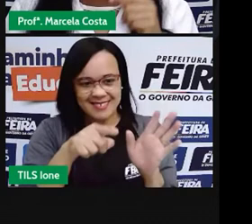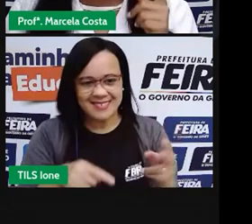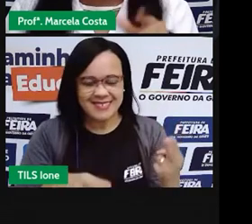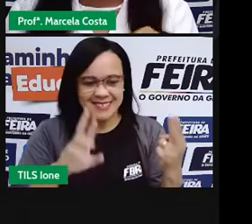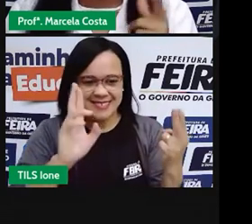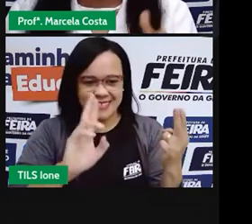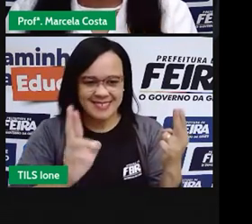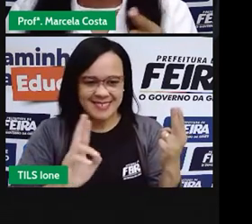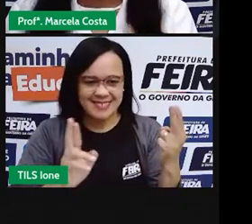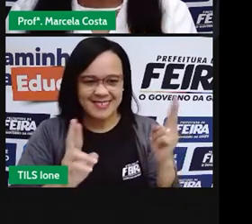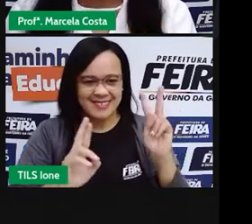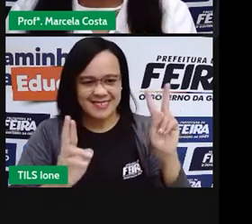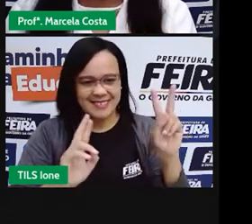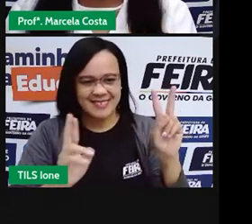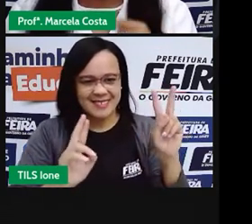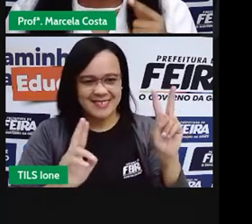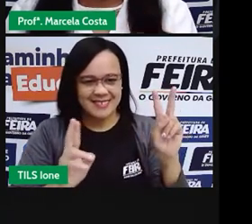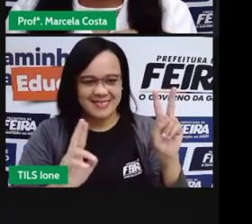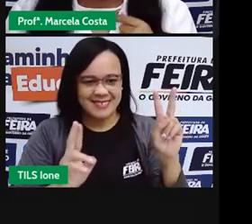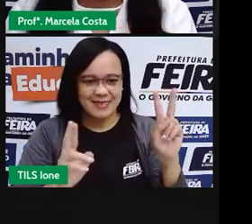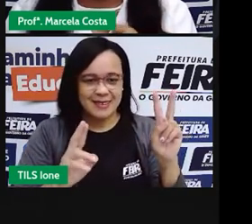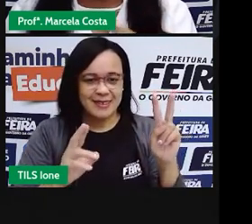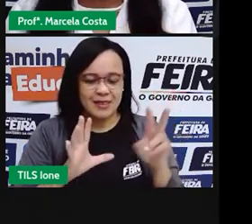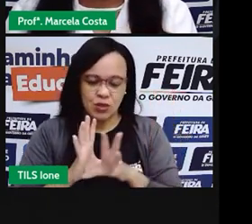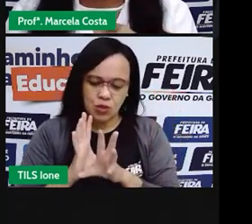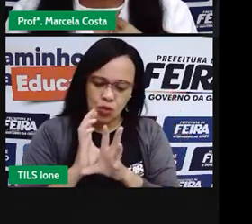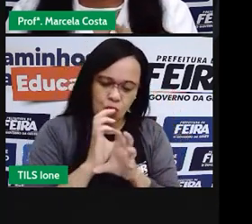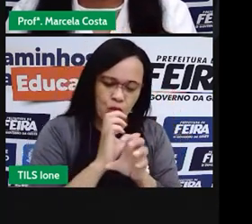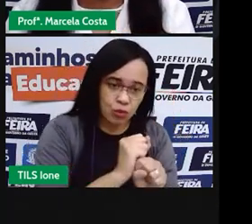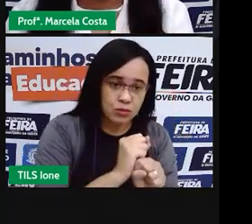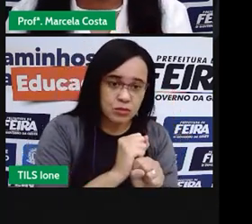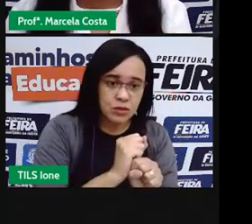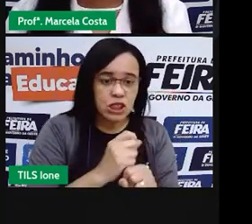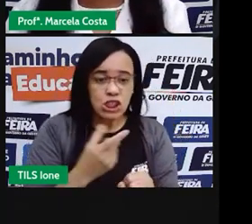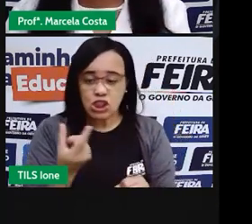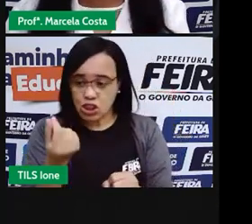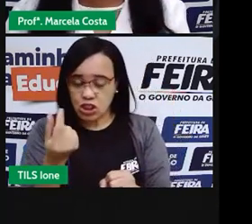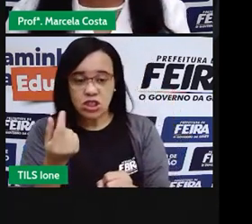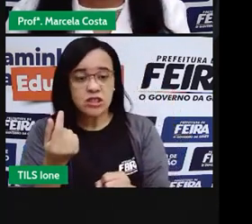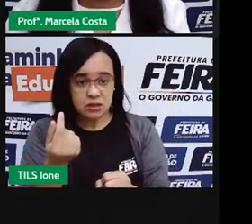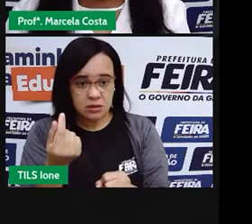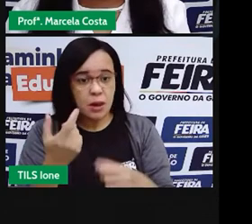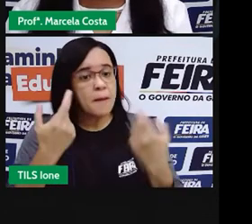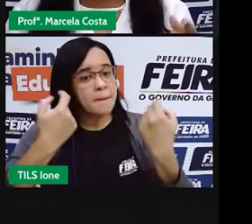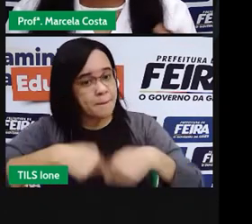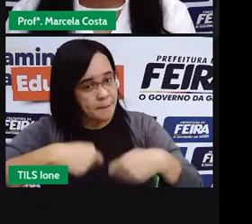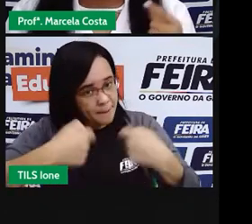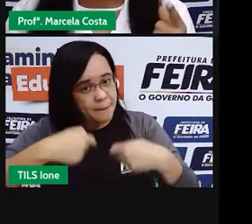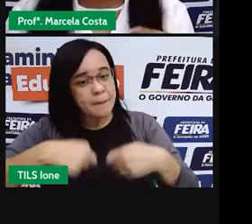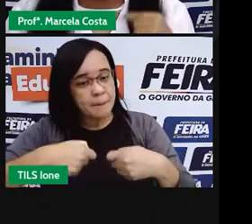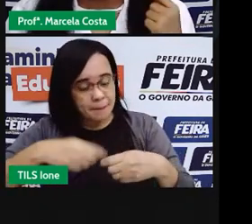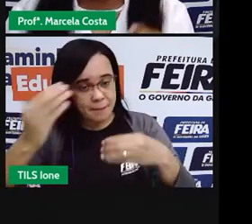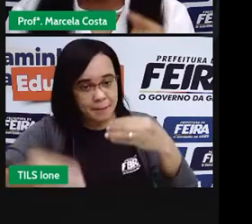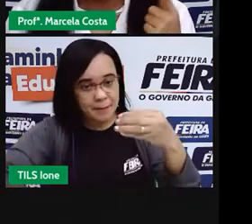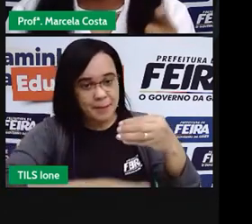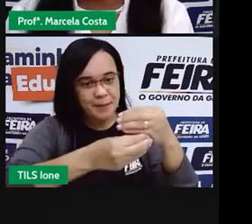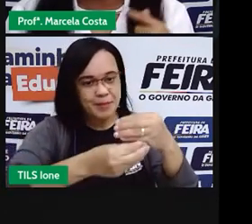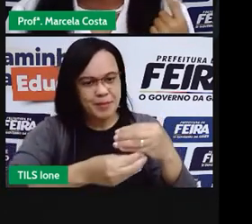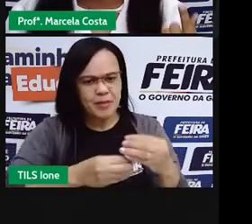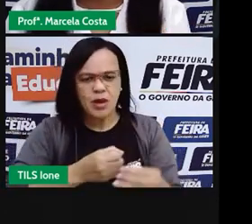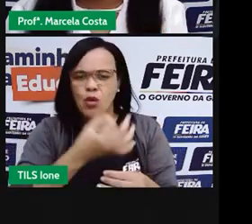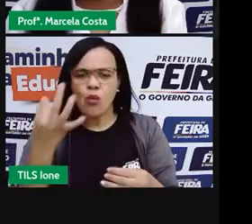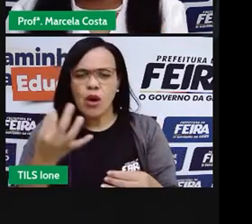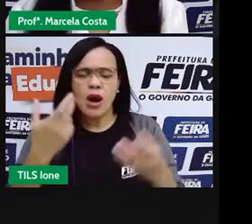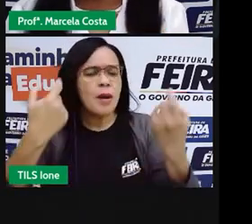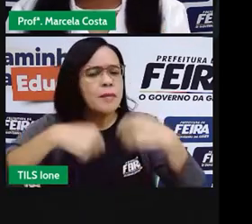representando aqui a quantidade de dinheiro, né, o valor que ele vai precisar. Então, a gente vai ver quantas